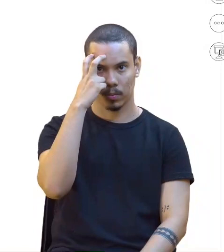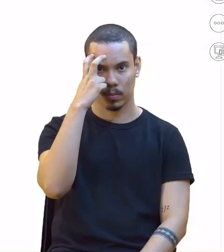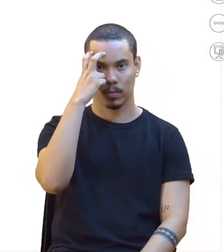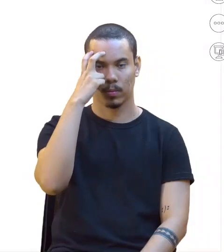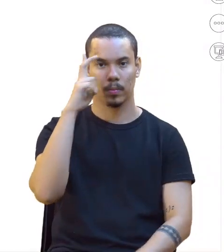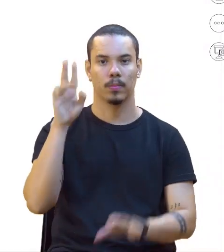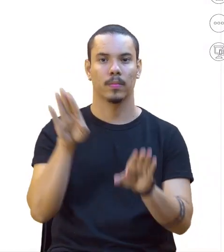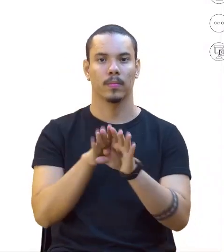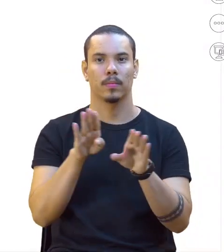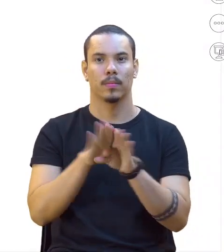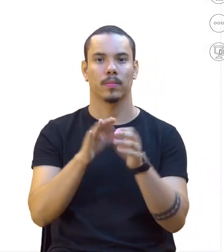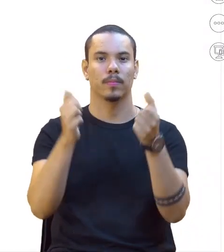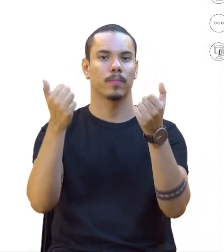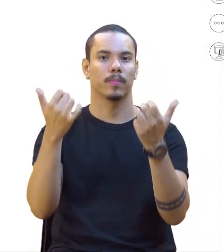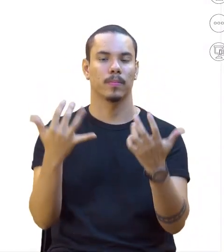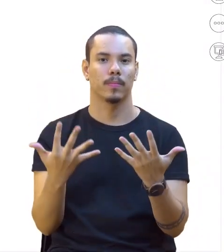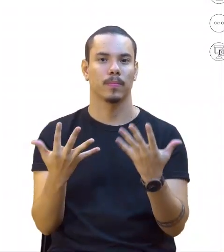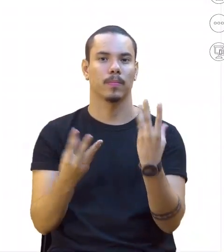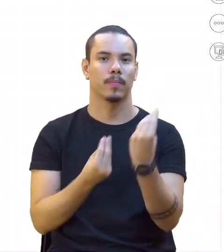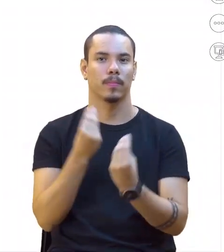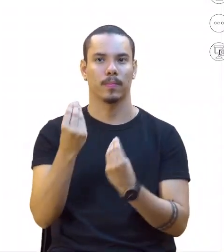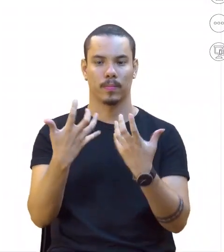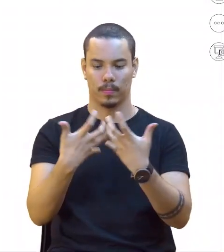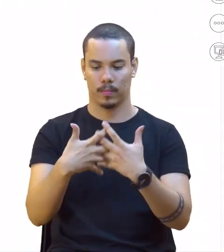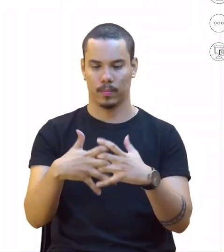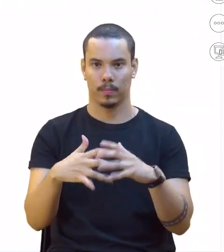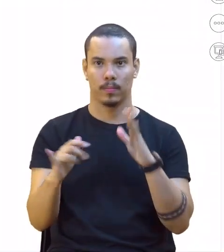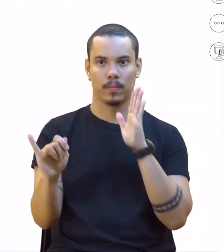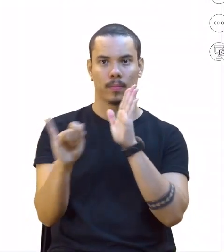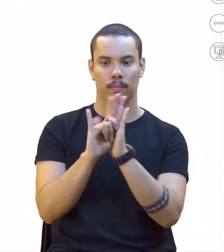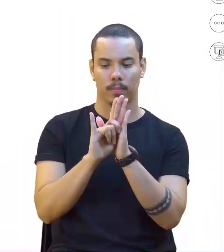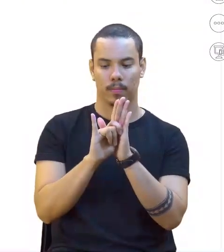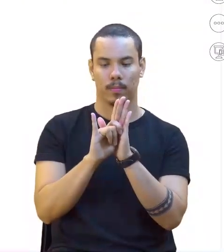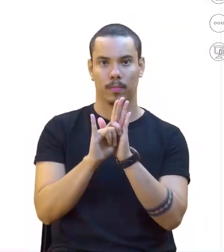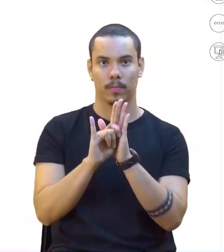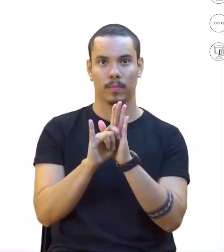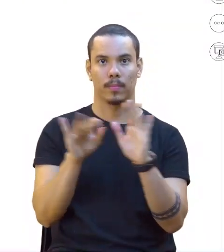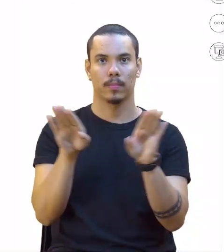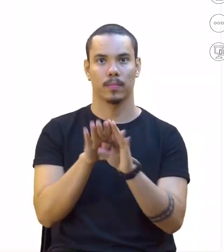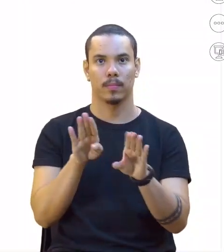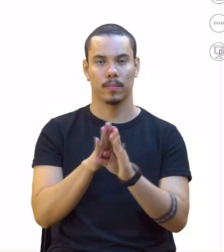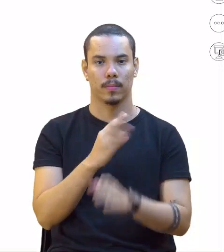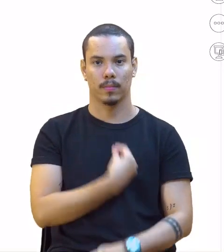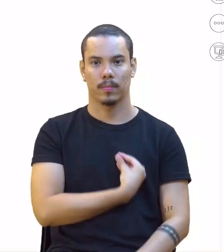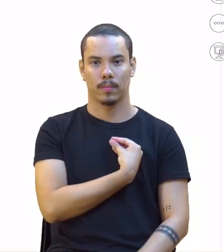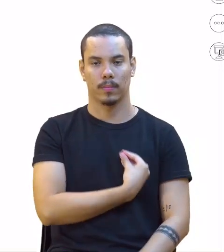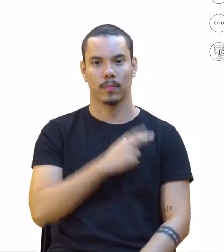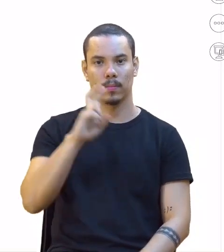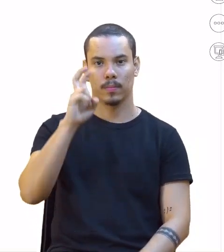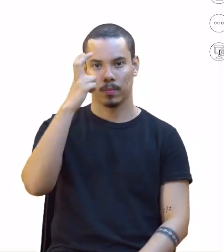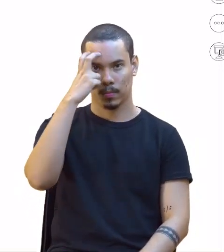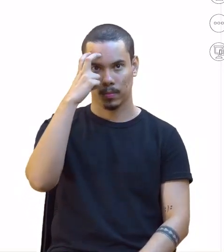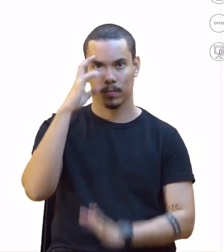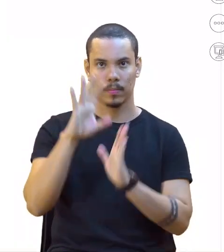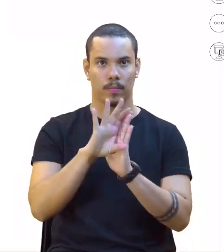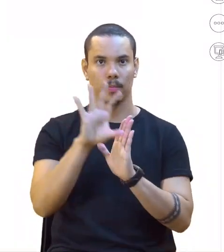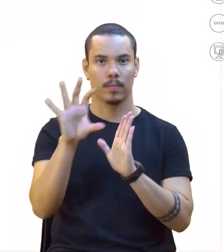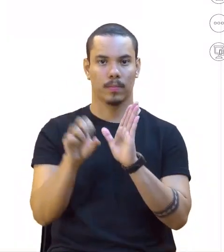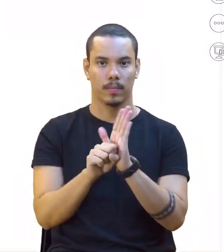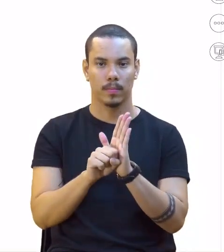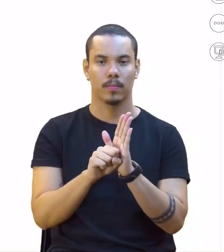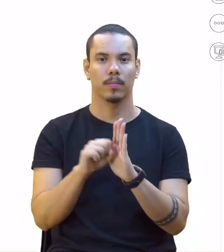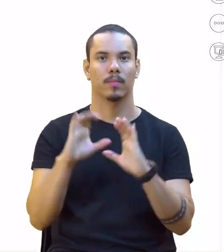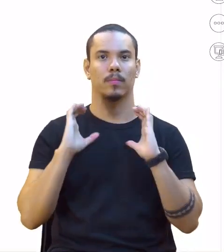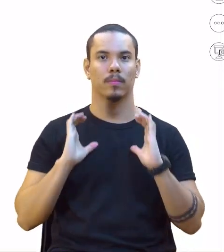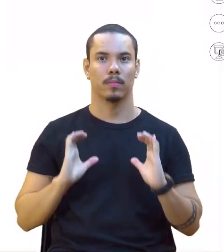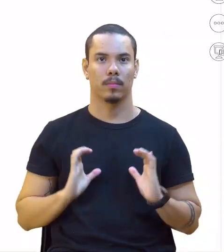Vamos falar sobre identidade, os tópicos são identidade e vida cultural, símbolos e comportamentos culturais,